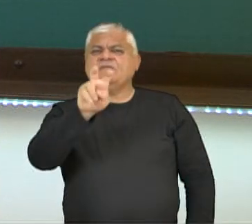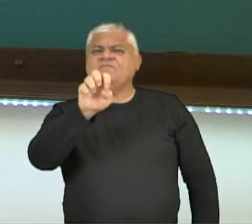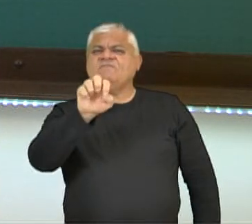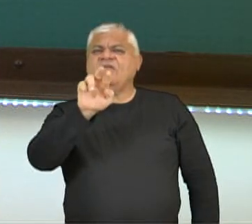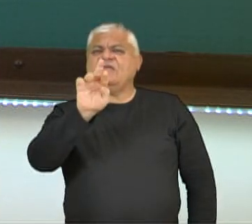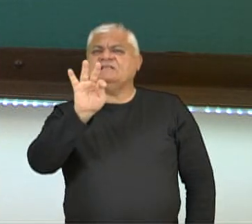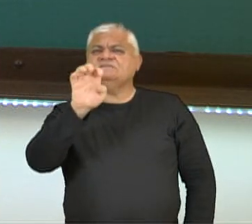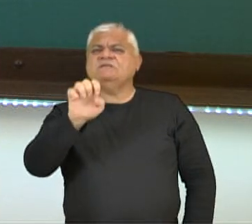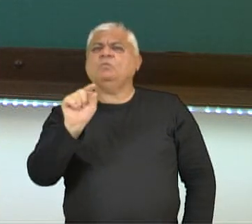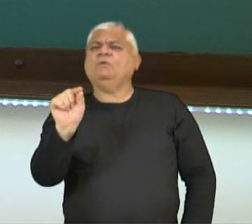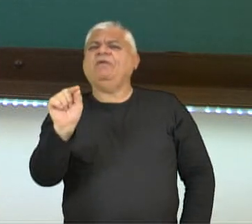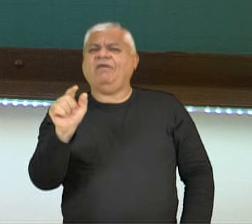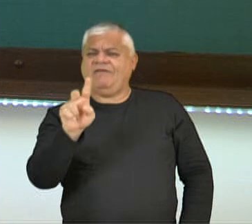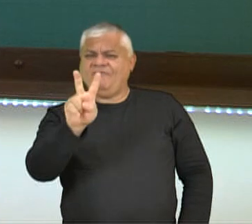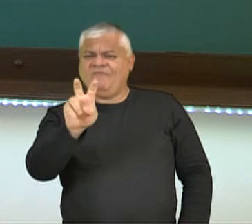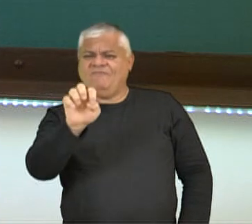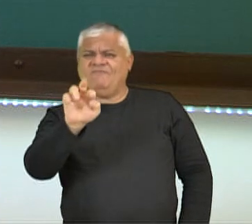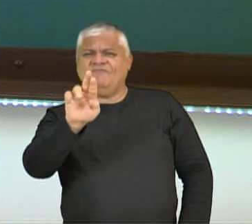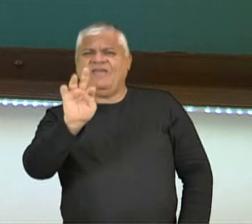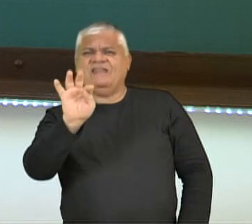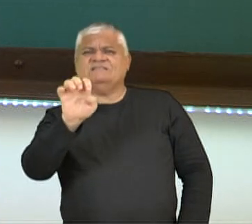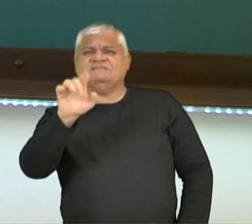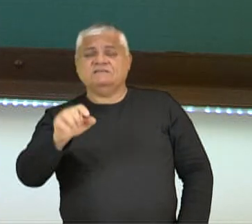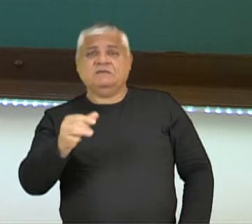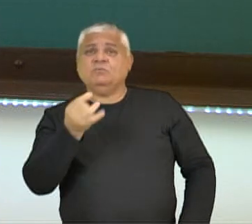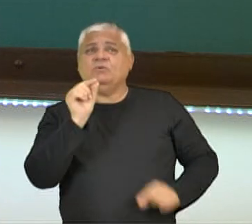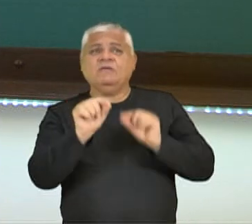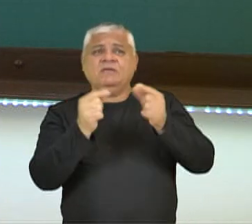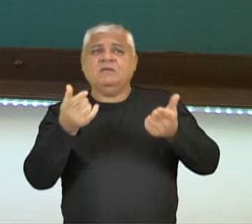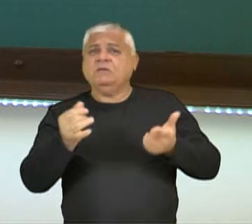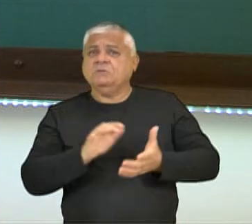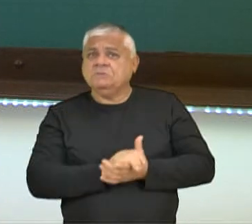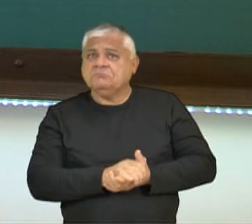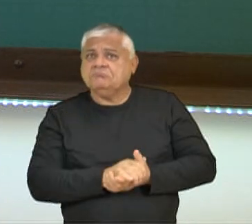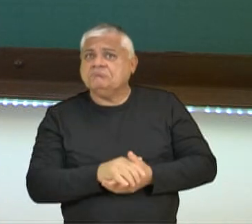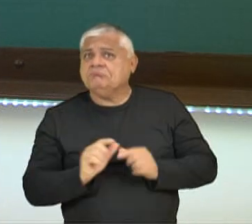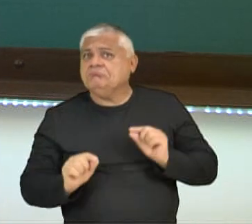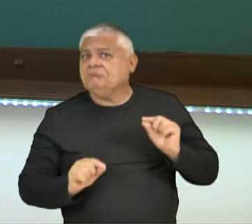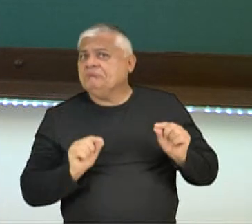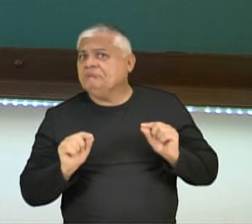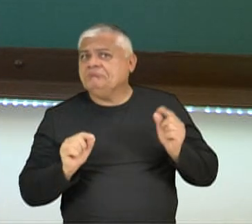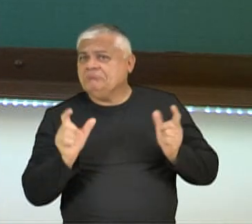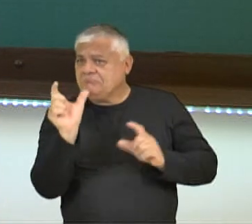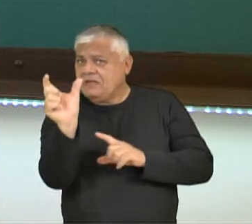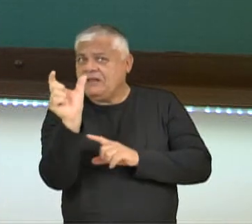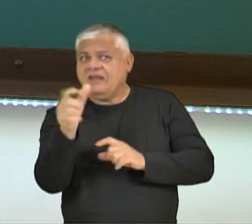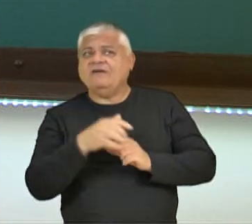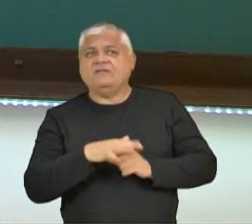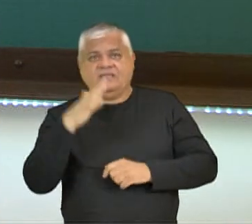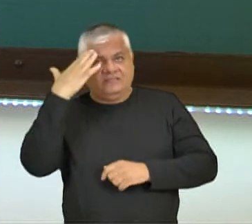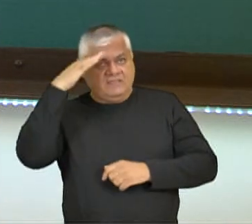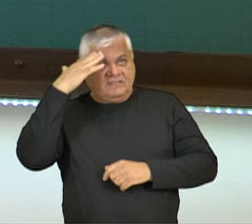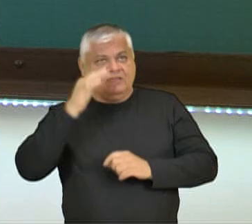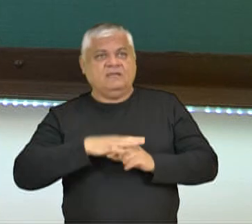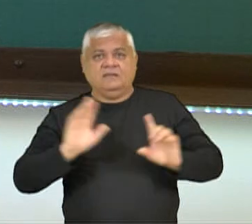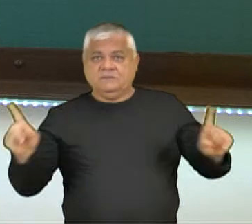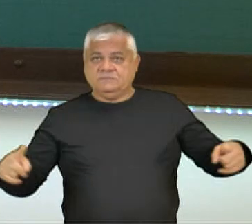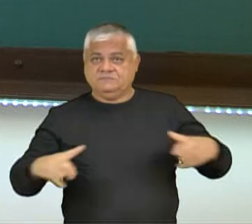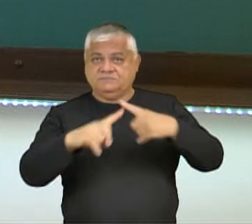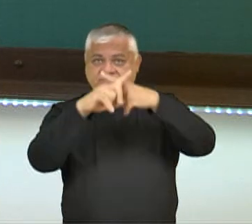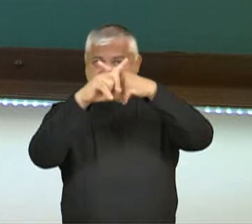vértice? Começamos bem, né? Ângulos opostos pelo vértice, o que é um vértice? Então, precisamos lembrar desses conceitos básicos, olha